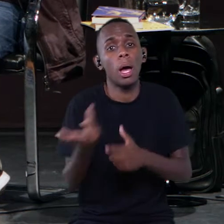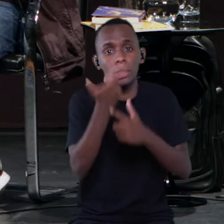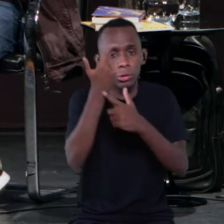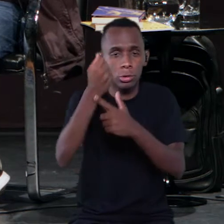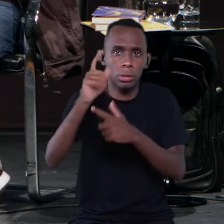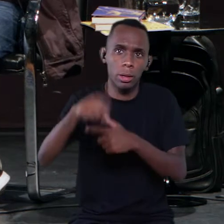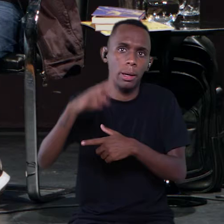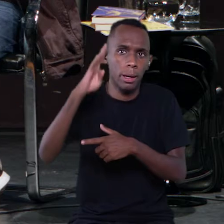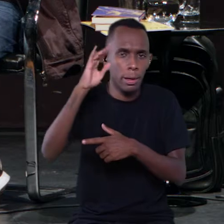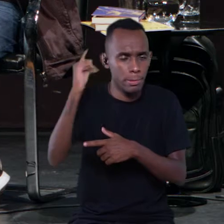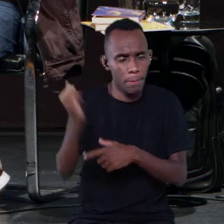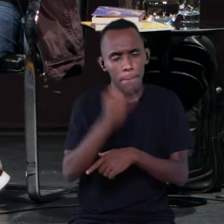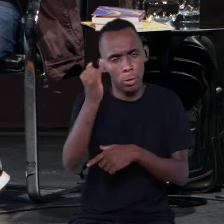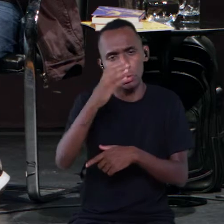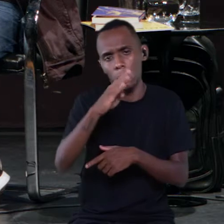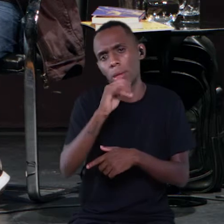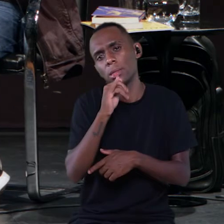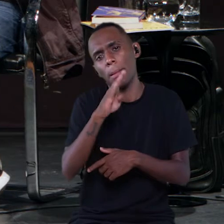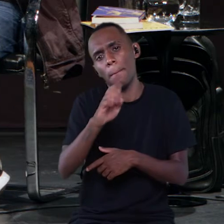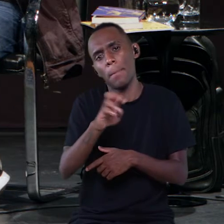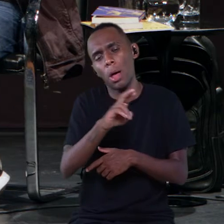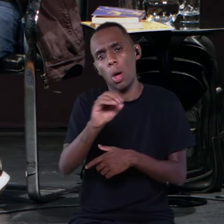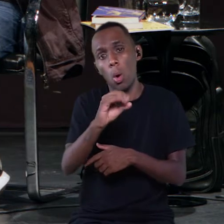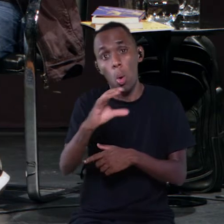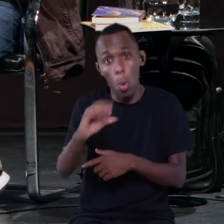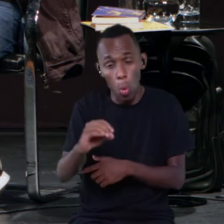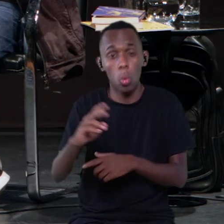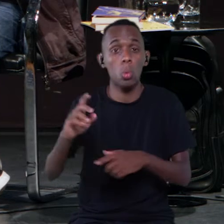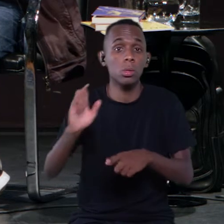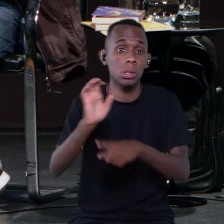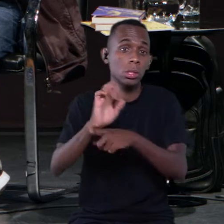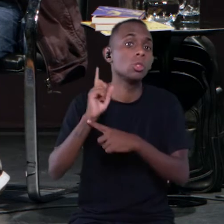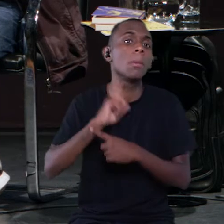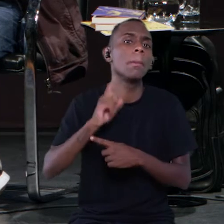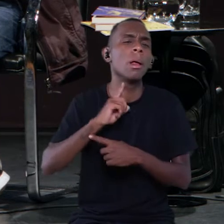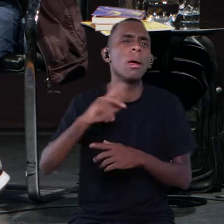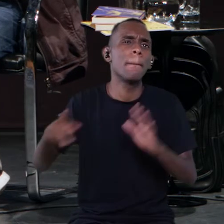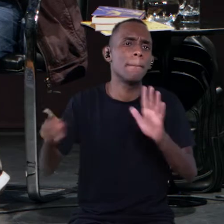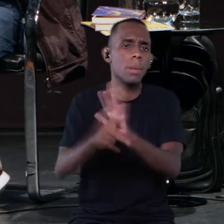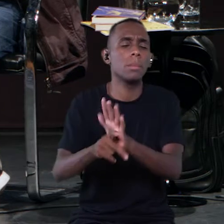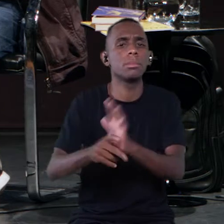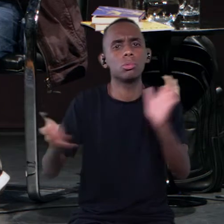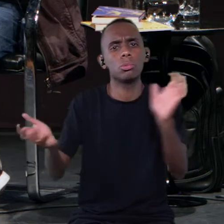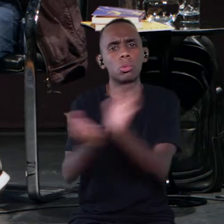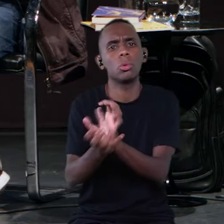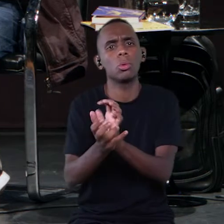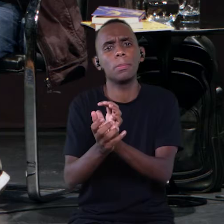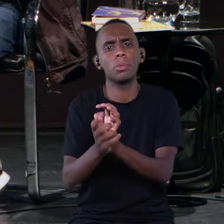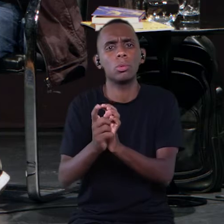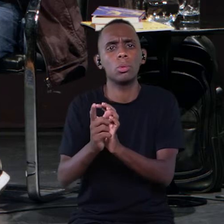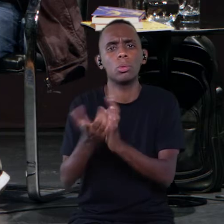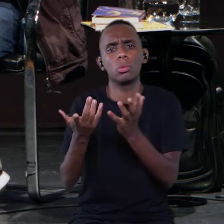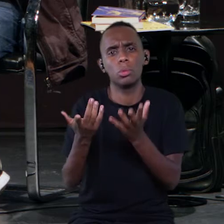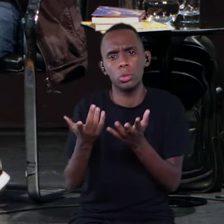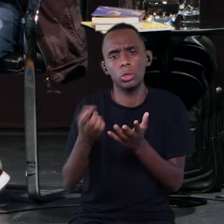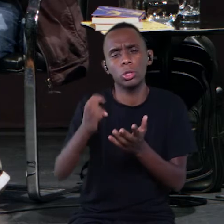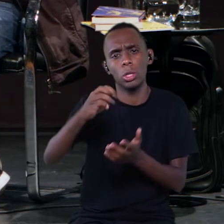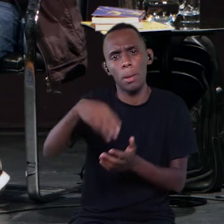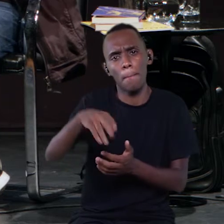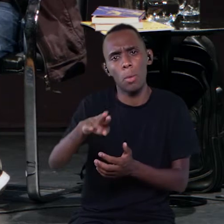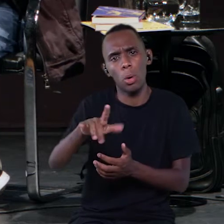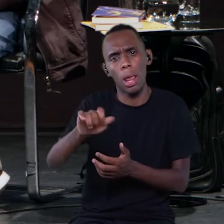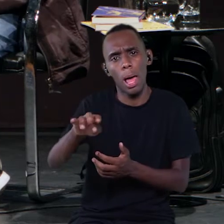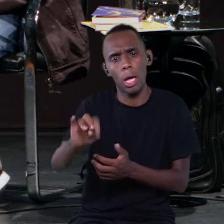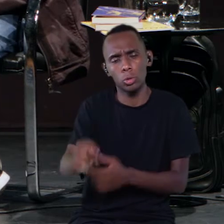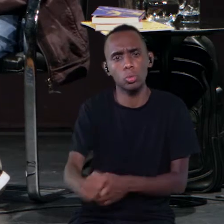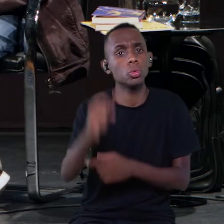por exemplo, que o barroco brasileiro, o barroco mineiro, em grande parte, é um barroco de mulatos. Né? A grande